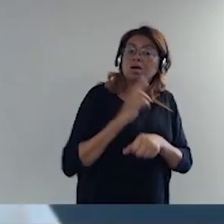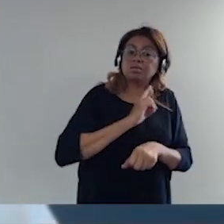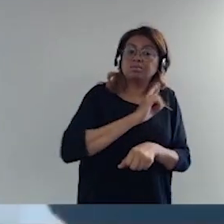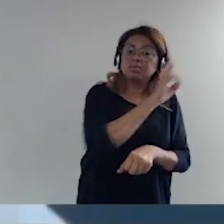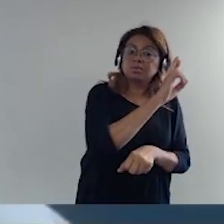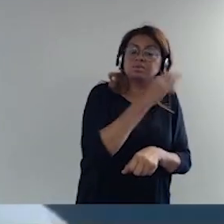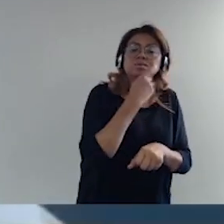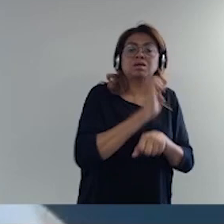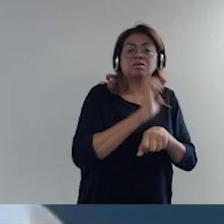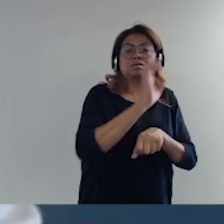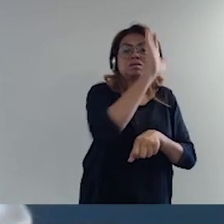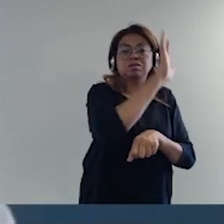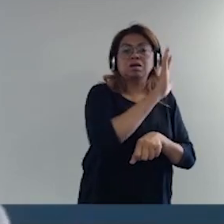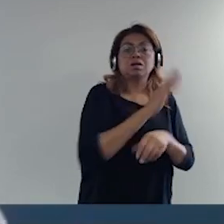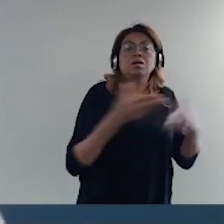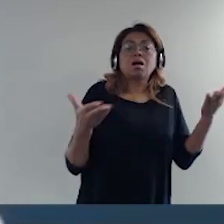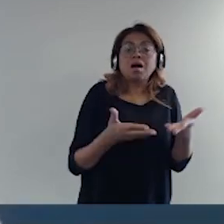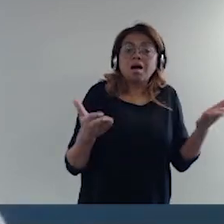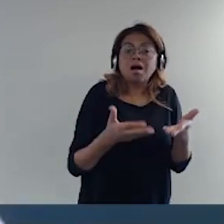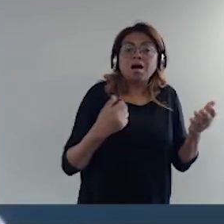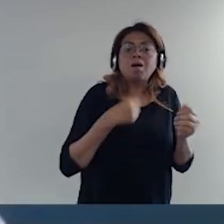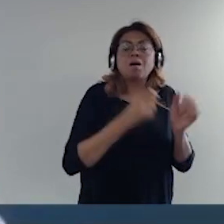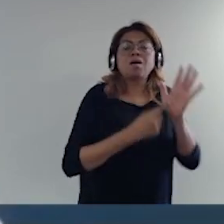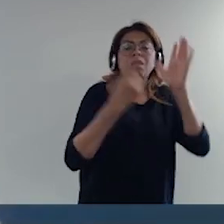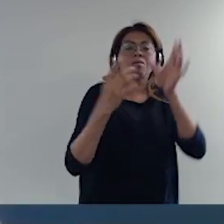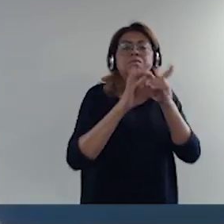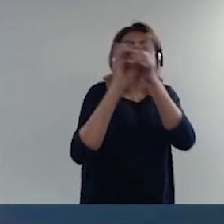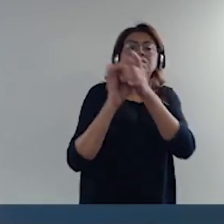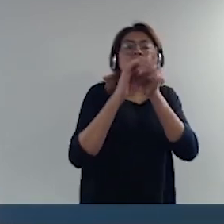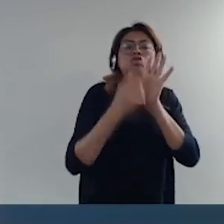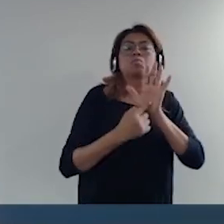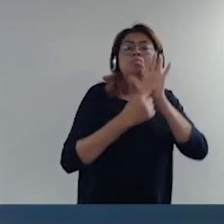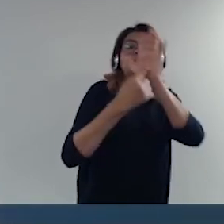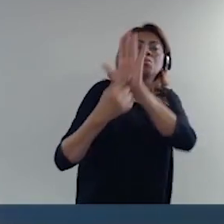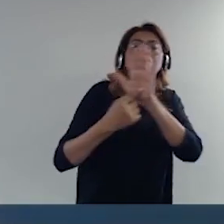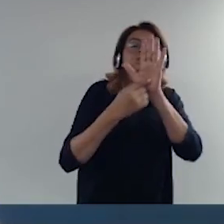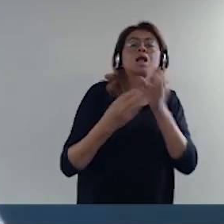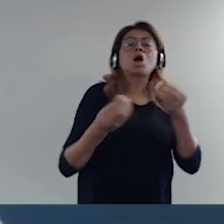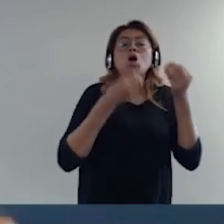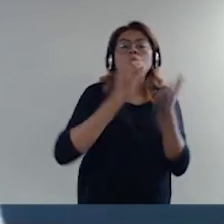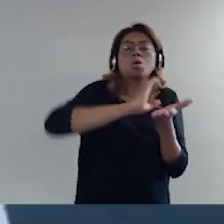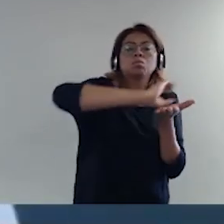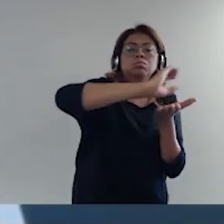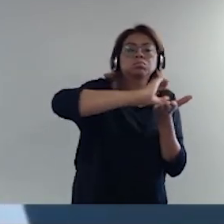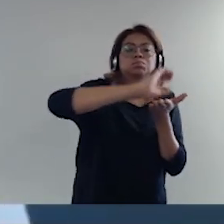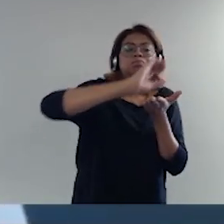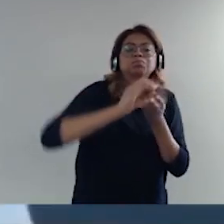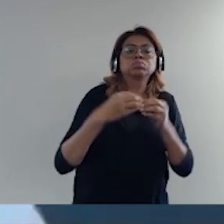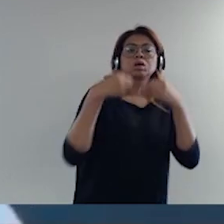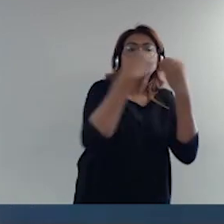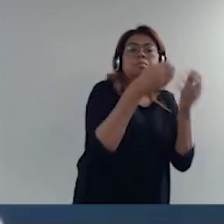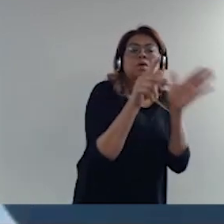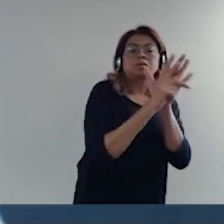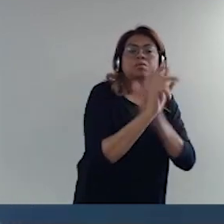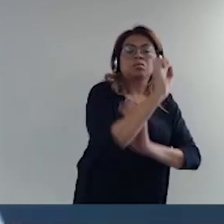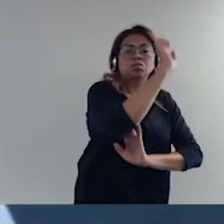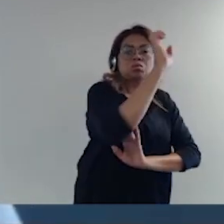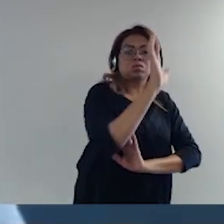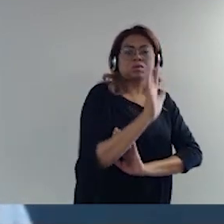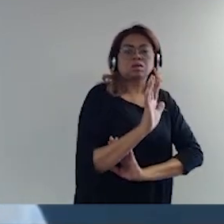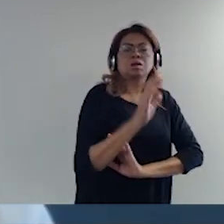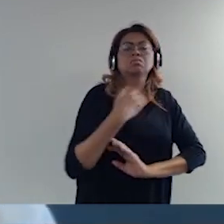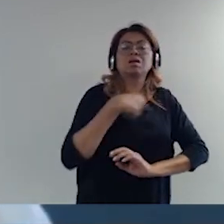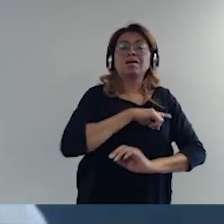aos estados. E o problema mostrou exatamente a falta de autonomia, a falta de estrutura e a falta